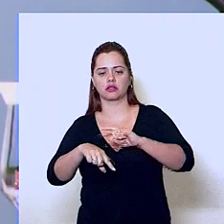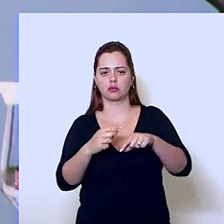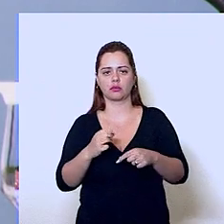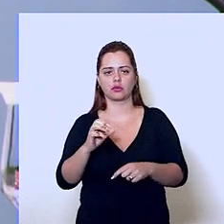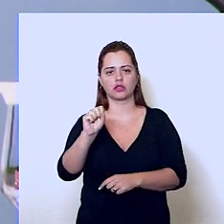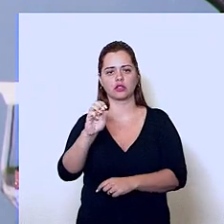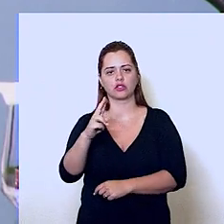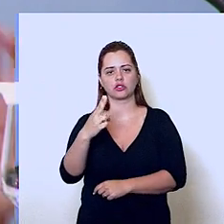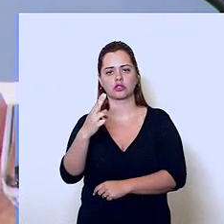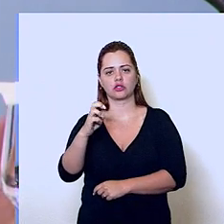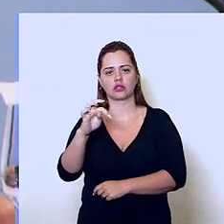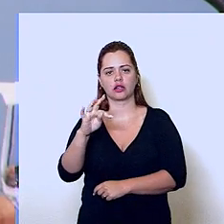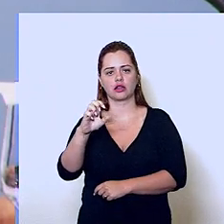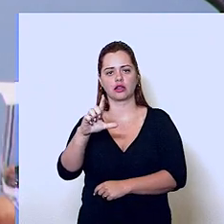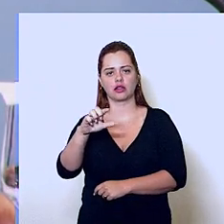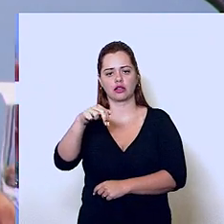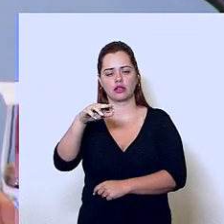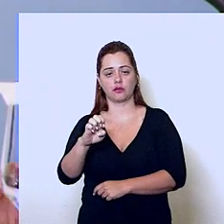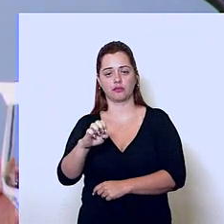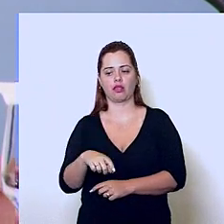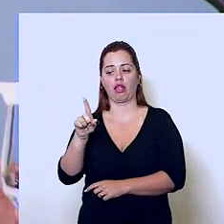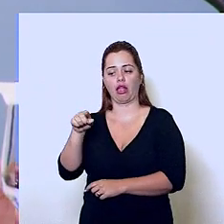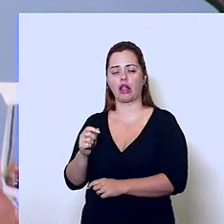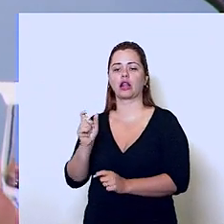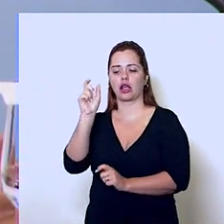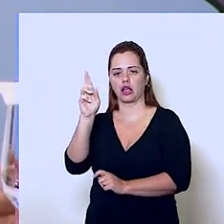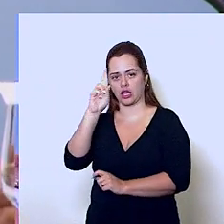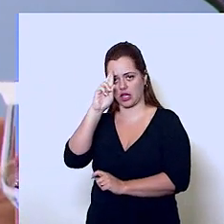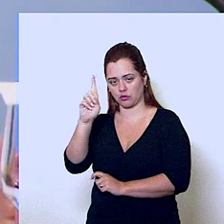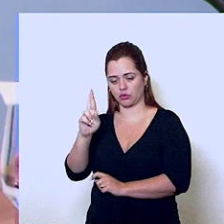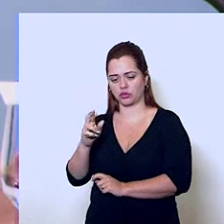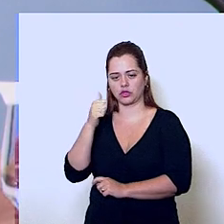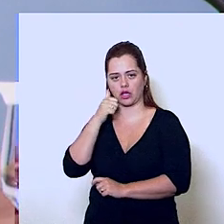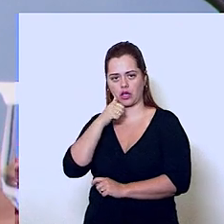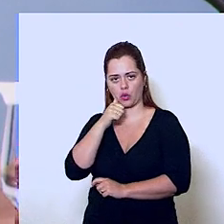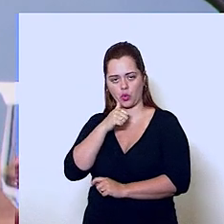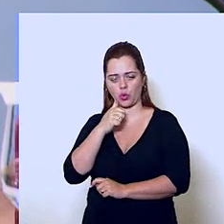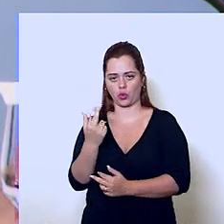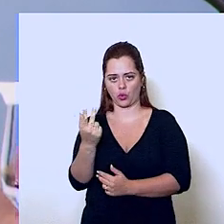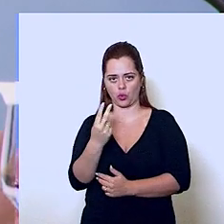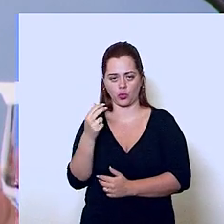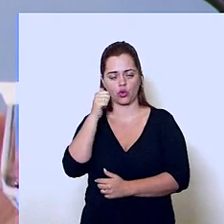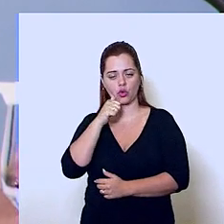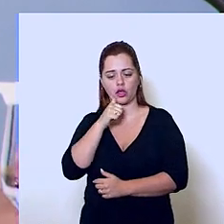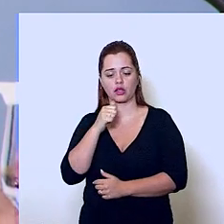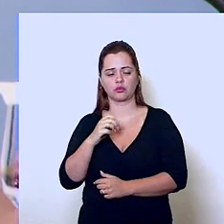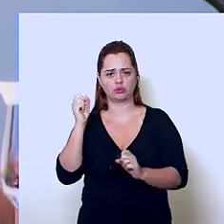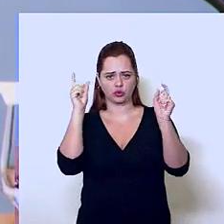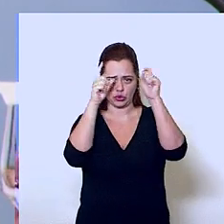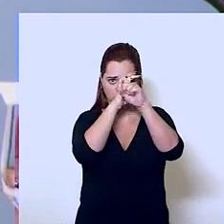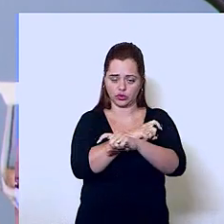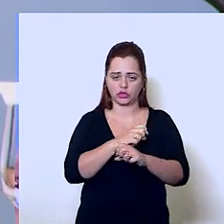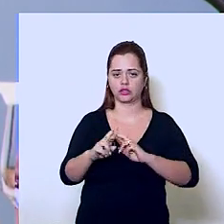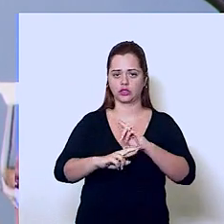E, enfim, elas eram responsáveis, como disse já o senhor ministro de Estado, pelas dificílimas relações comerciais